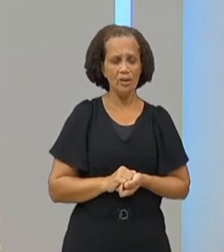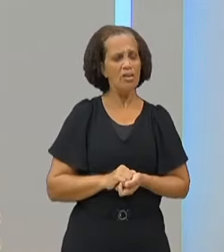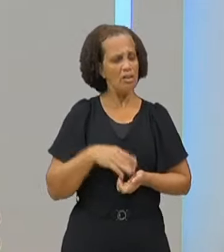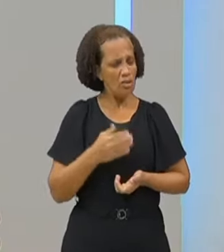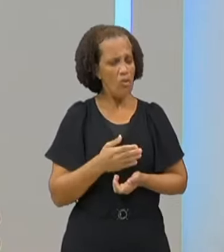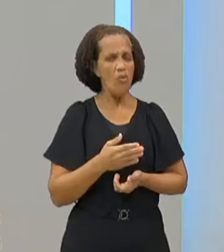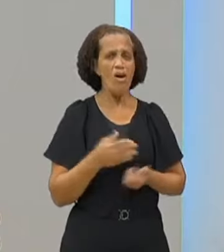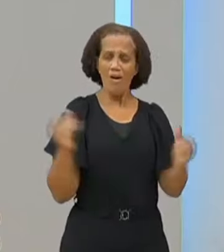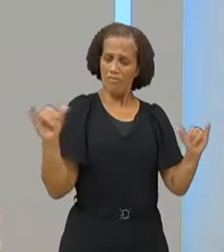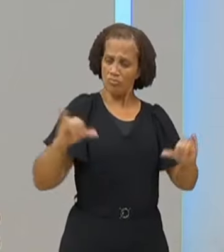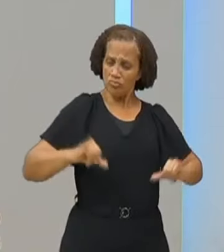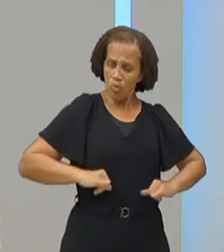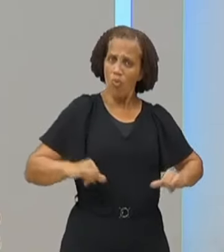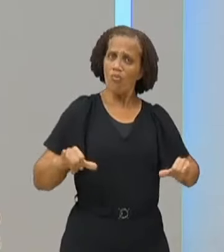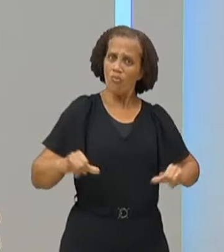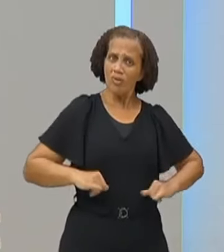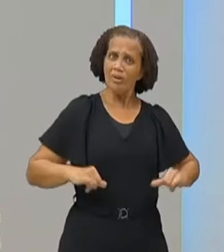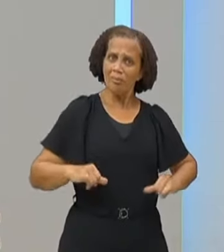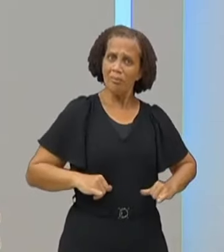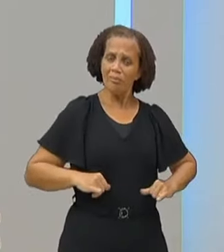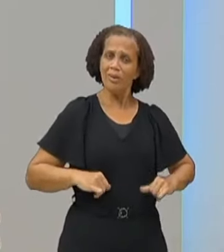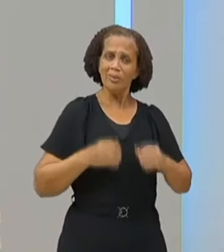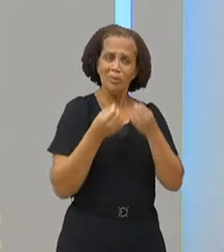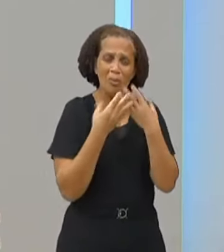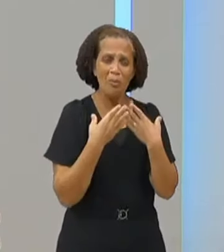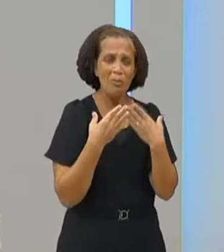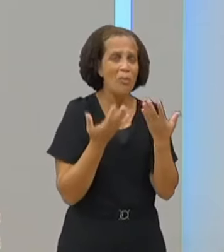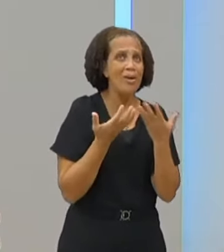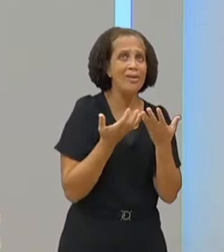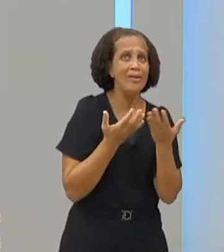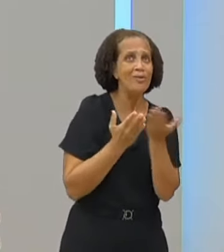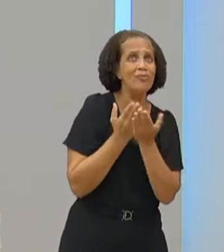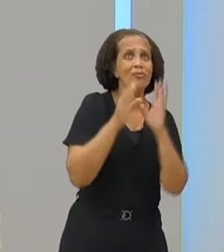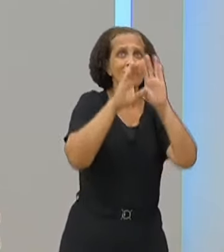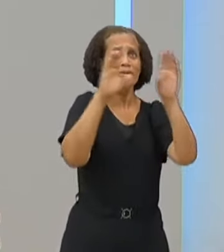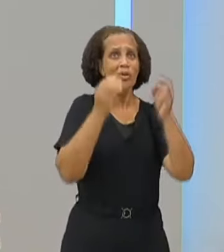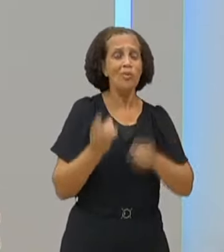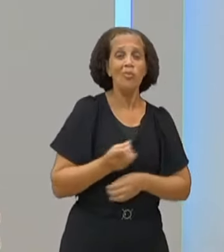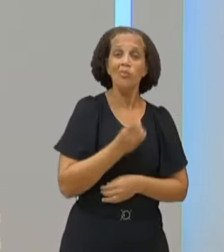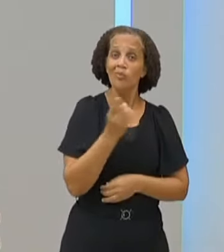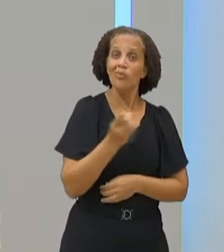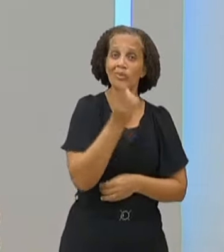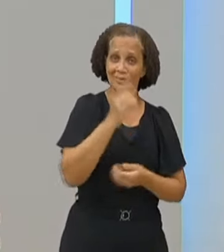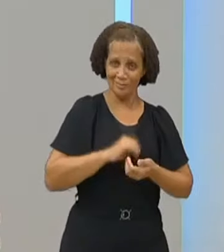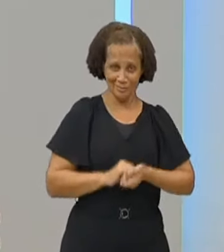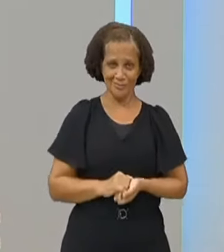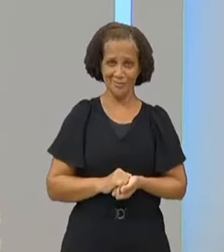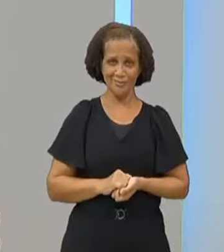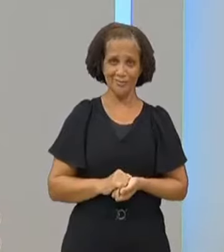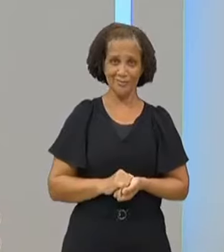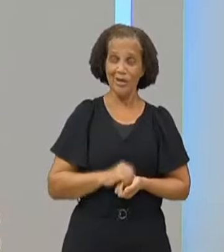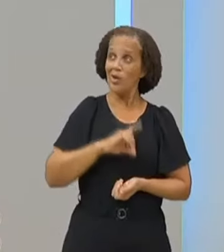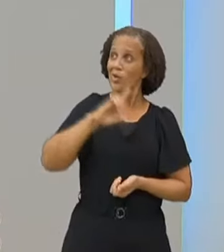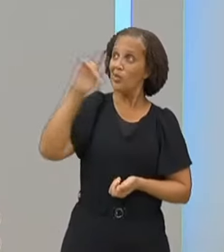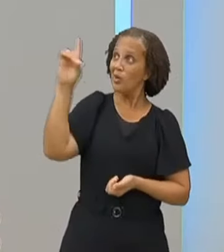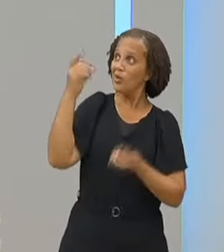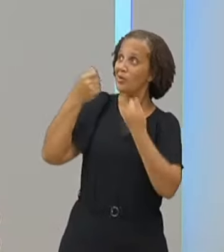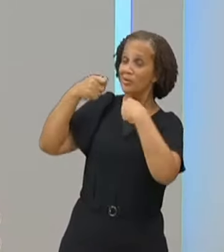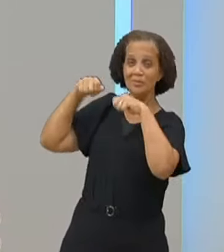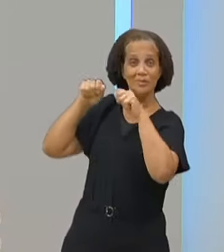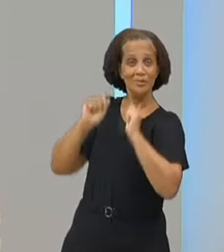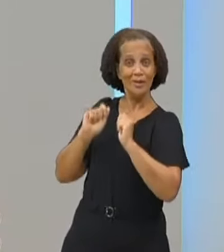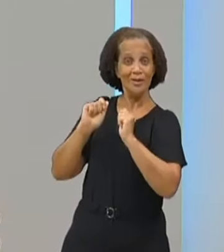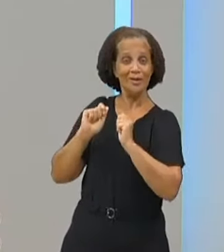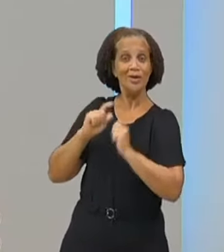a pena padecer por estas coisas eternas. Aleluia! Ou pelo que Deus tem para nos